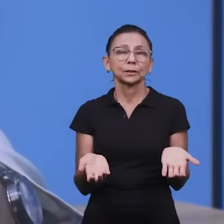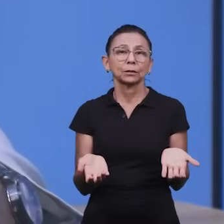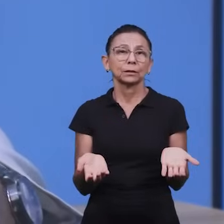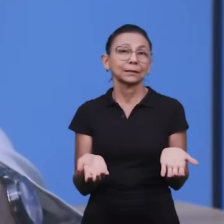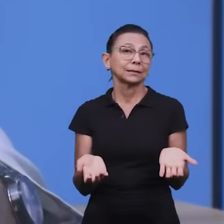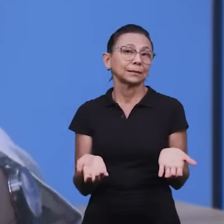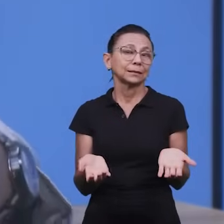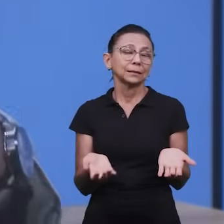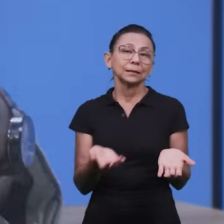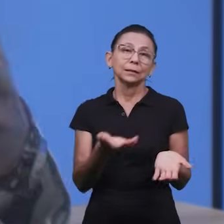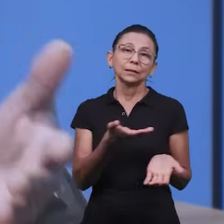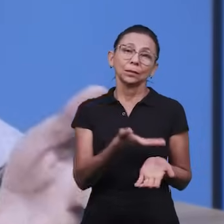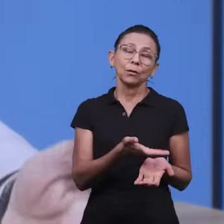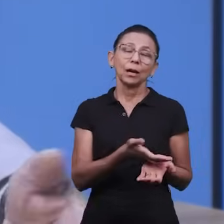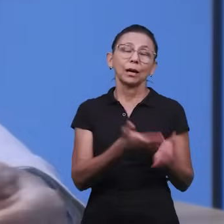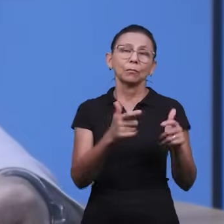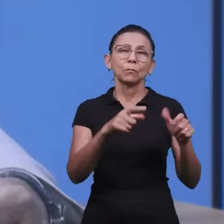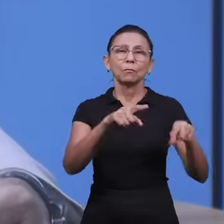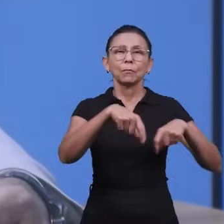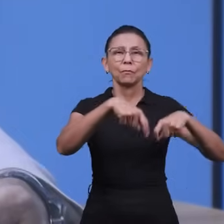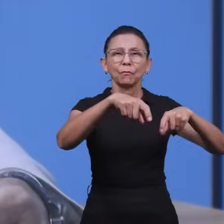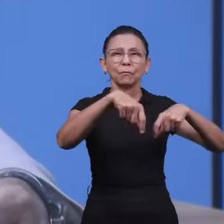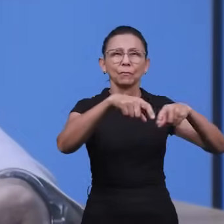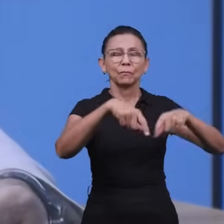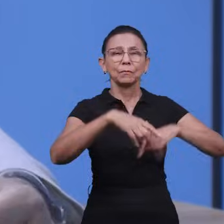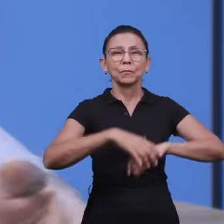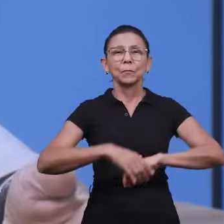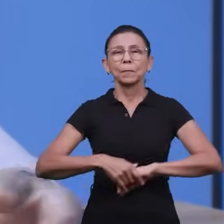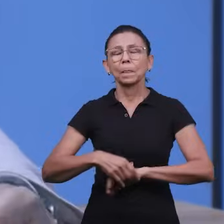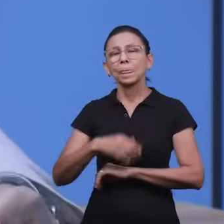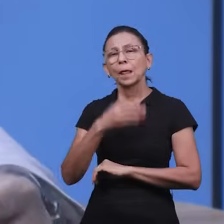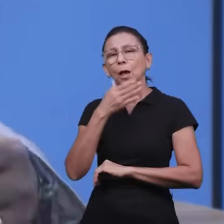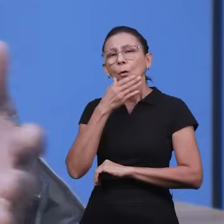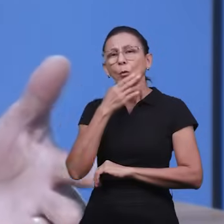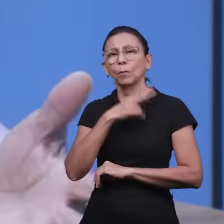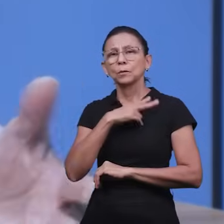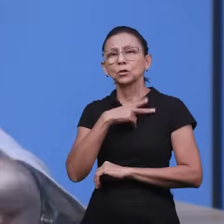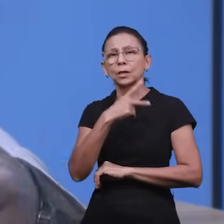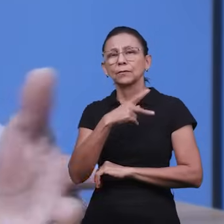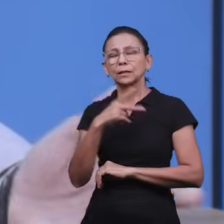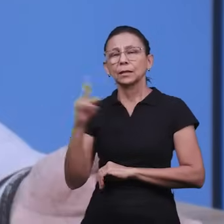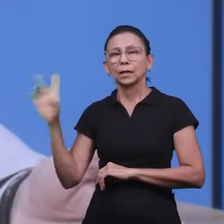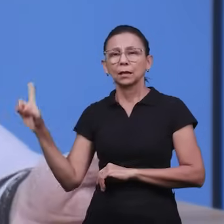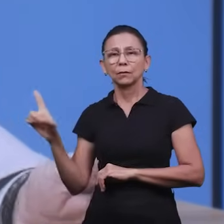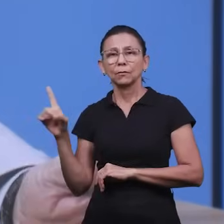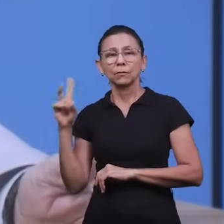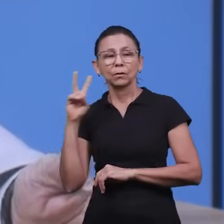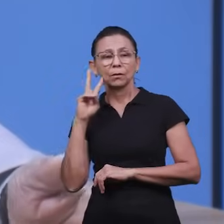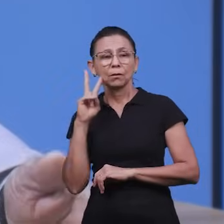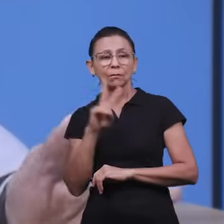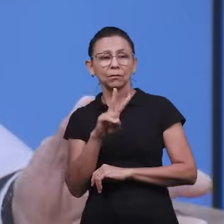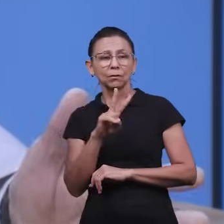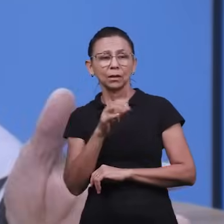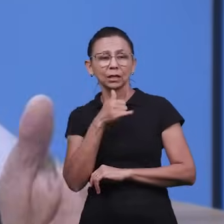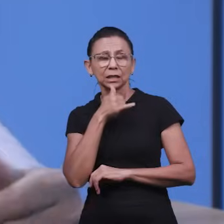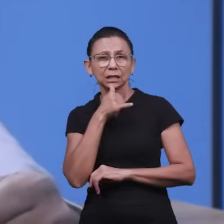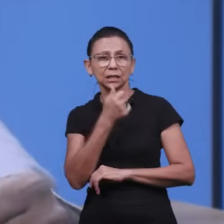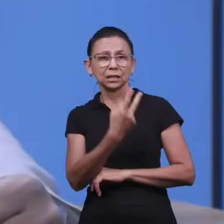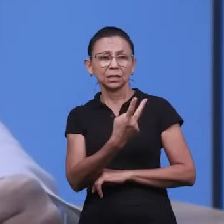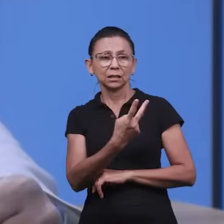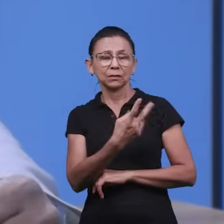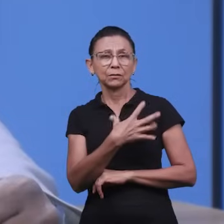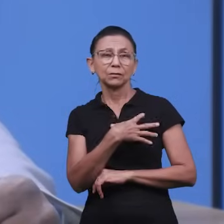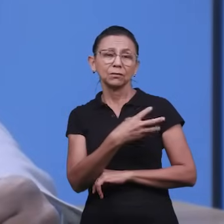ela estava morando na fazenda, então o patrão chegou, viu ela triste, ela tem um casal de